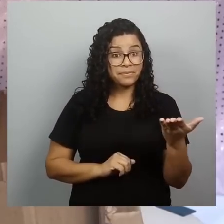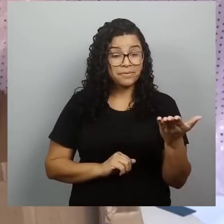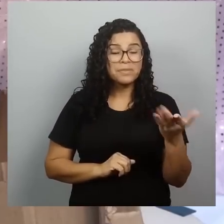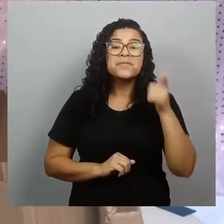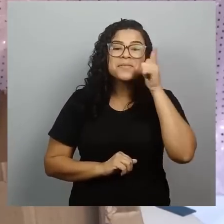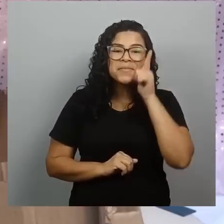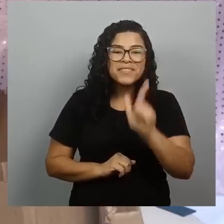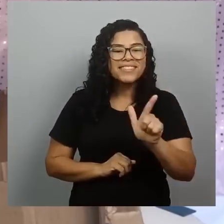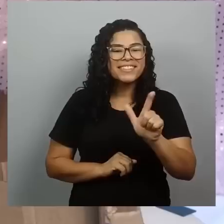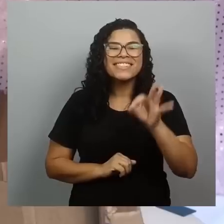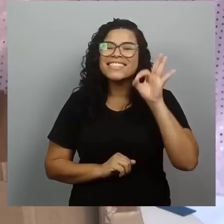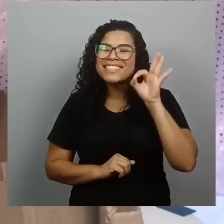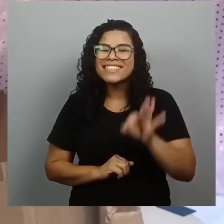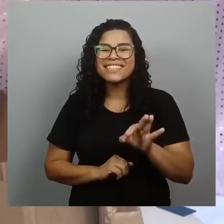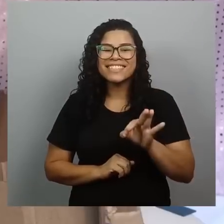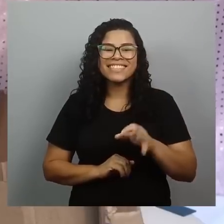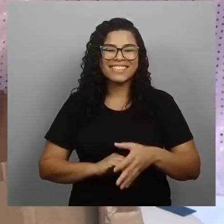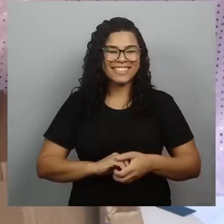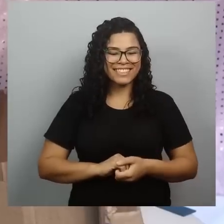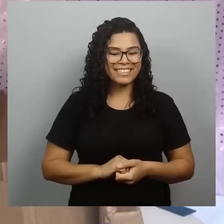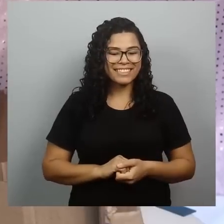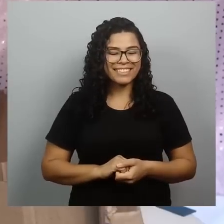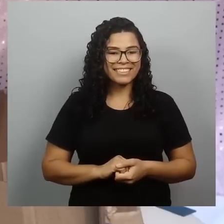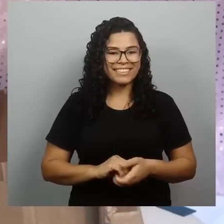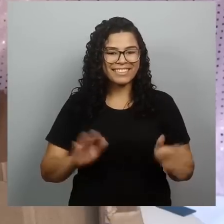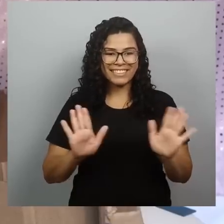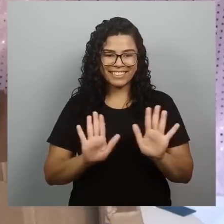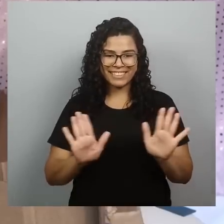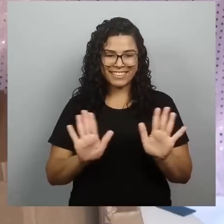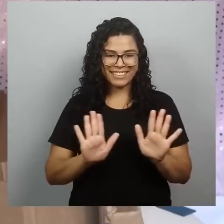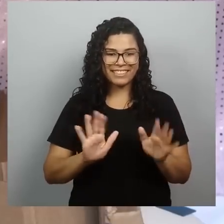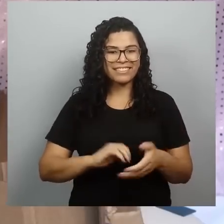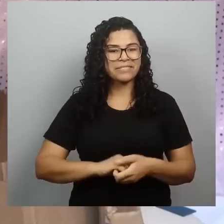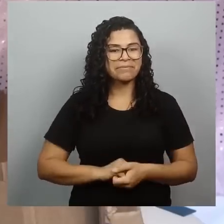Vocês aí vão conseguir, tenho certeza.